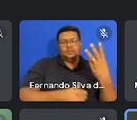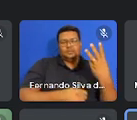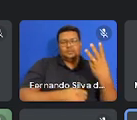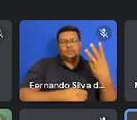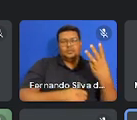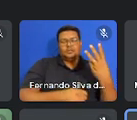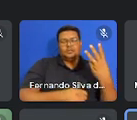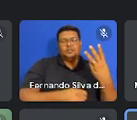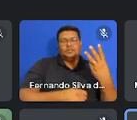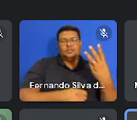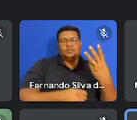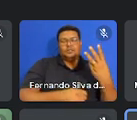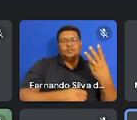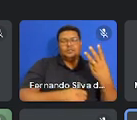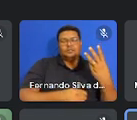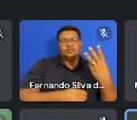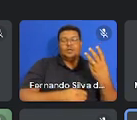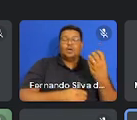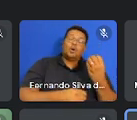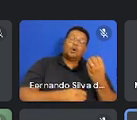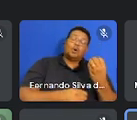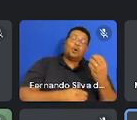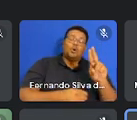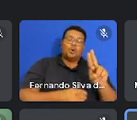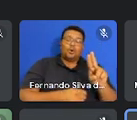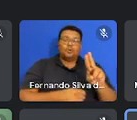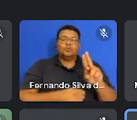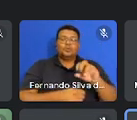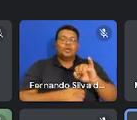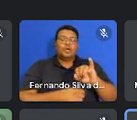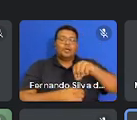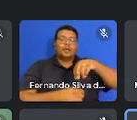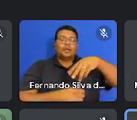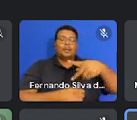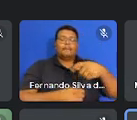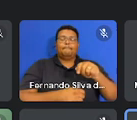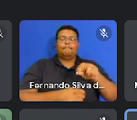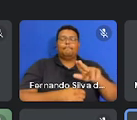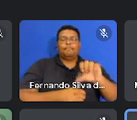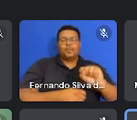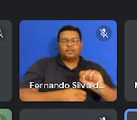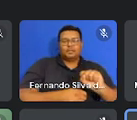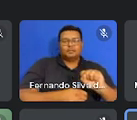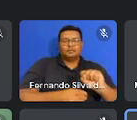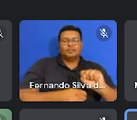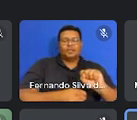Isso, vamos, tá bom, vamos, tá,